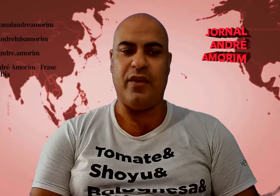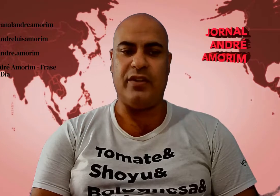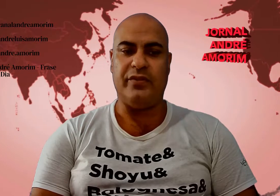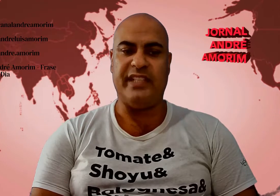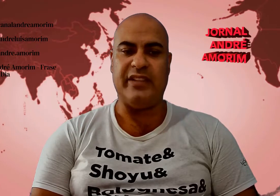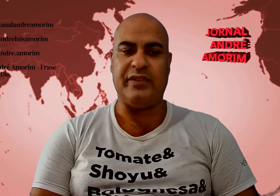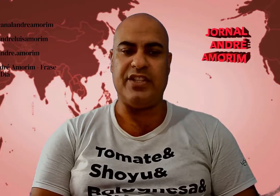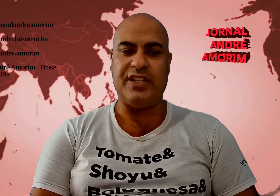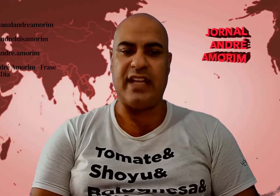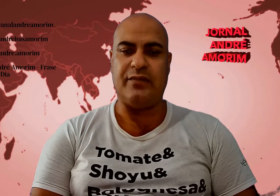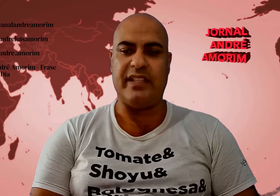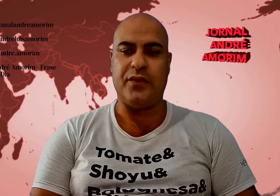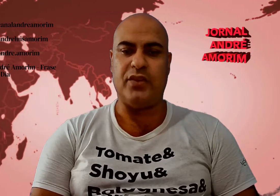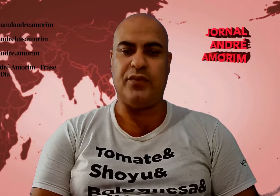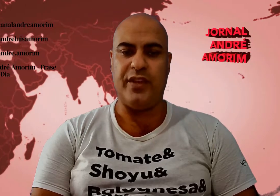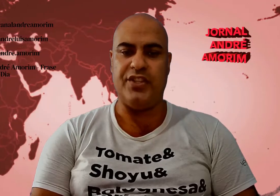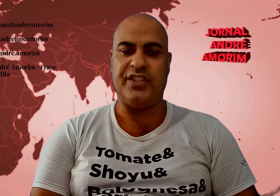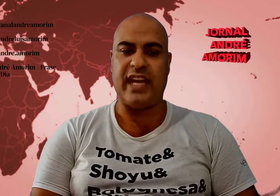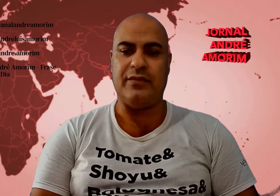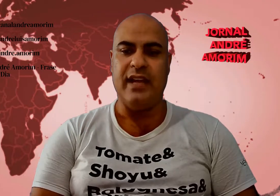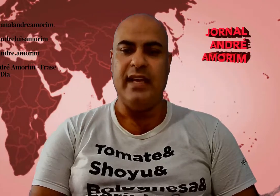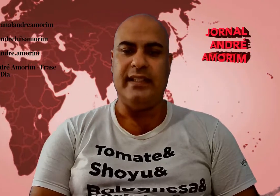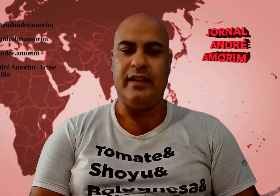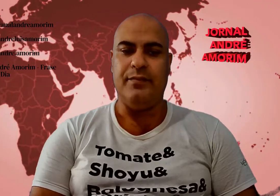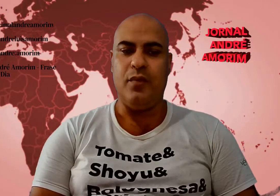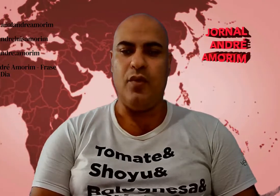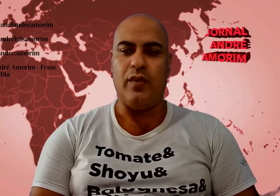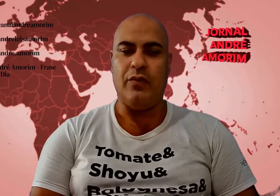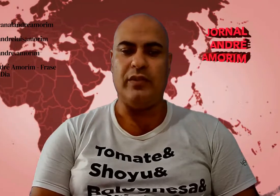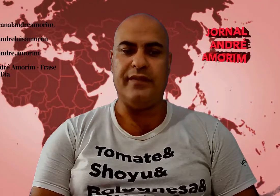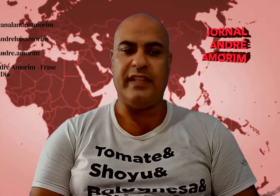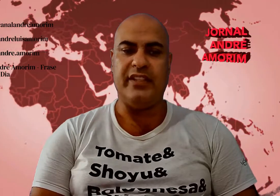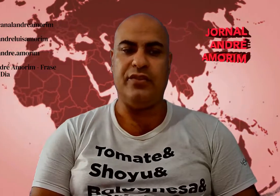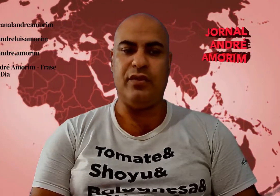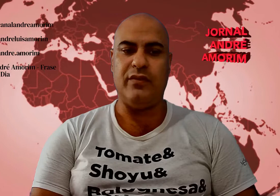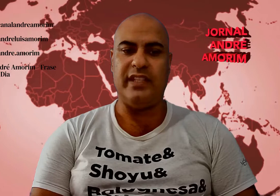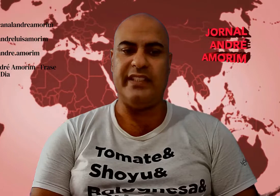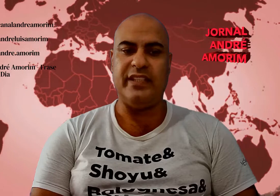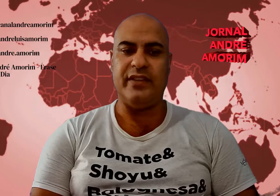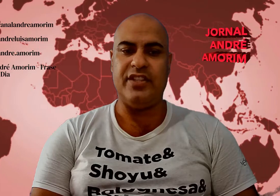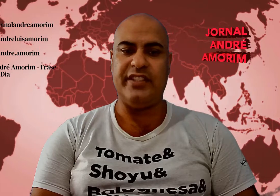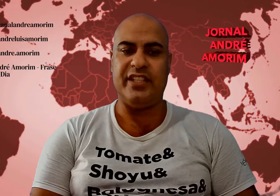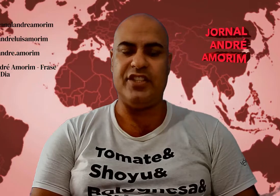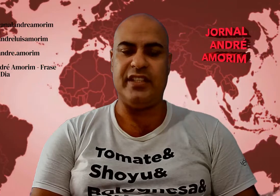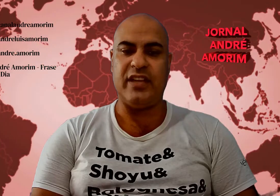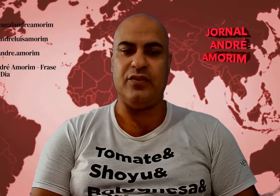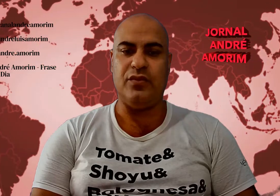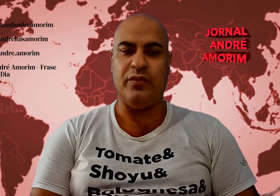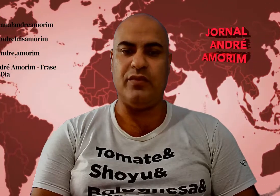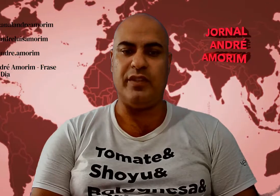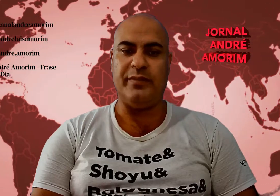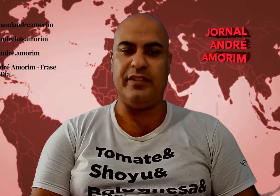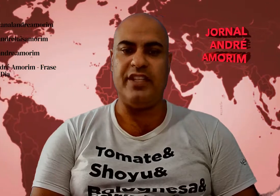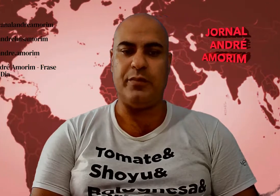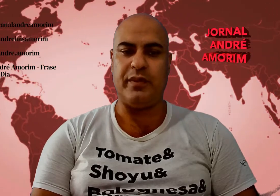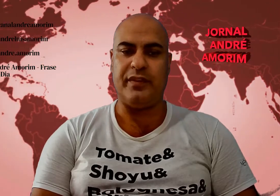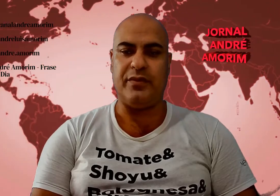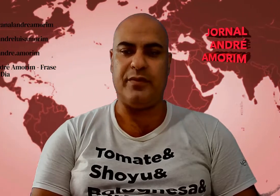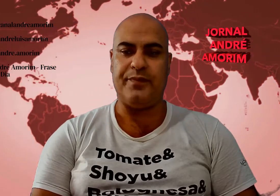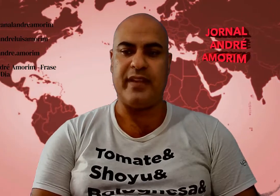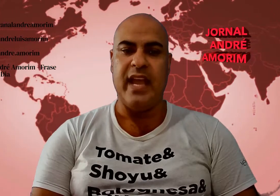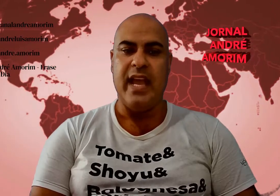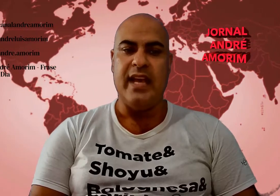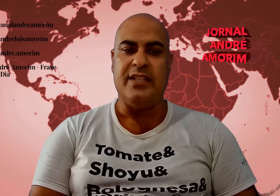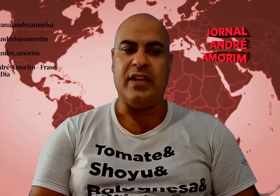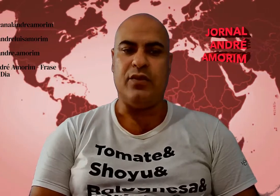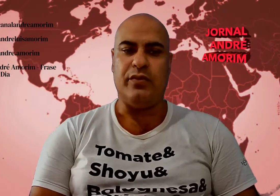em mostrar a foto e os dados do candidato, mas o voto foi registrado. Tampouco a urna finalizou a votação antes de ser digitado o número correspondente ao